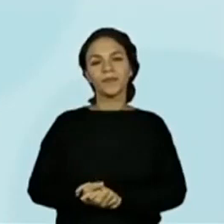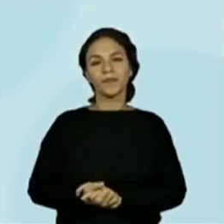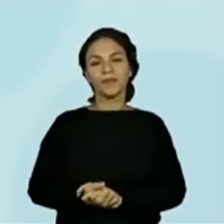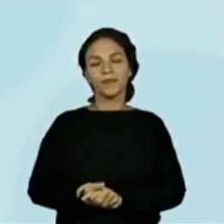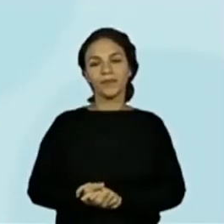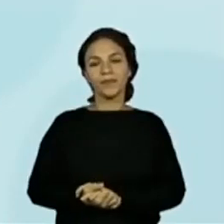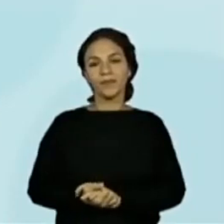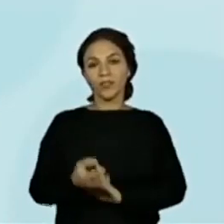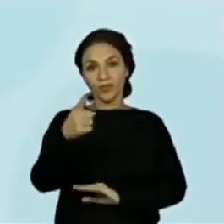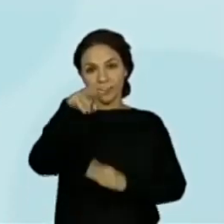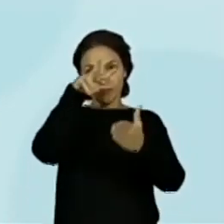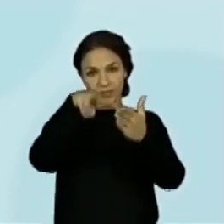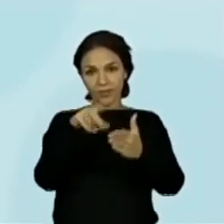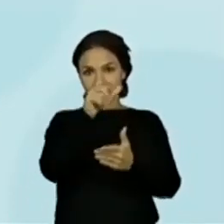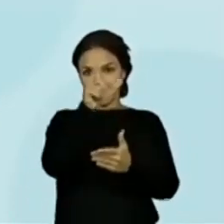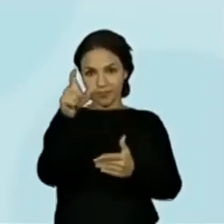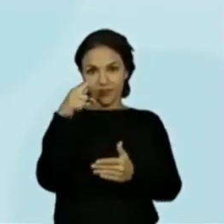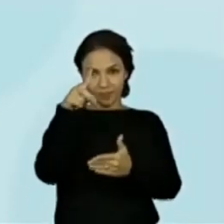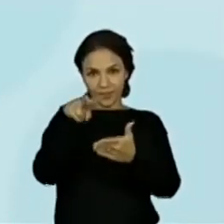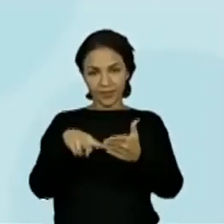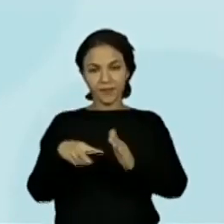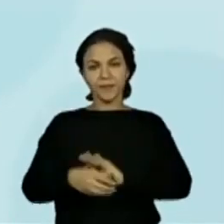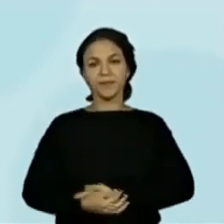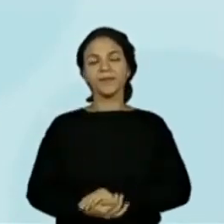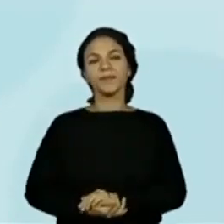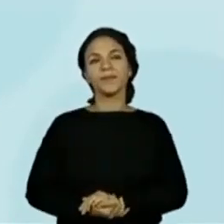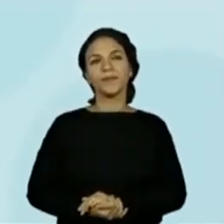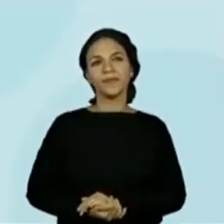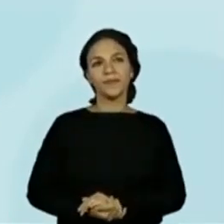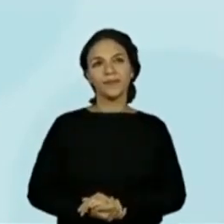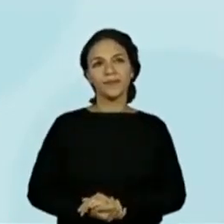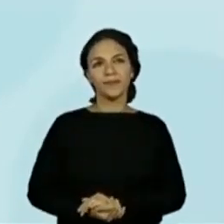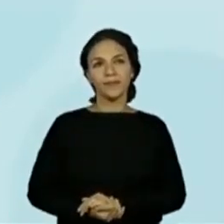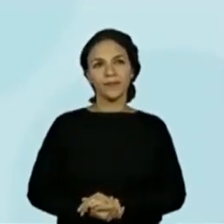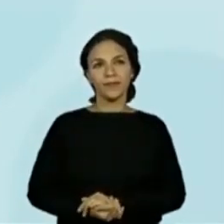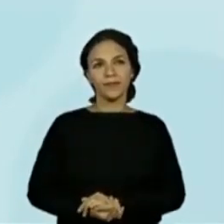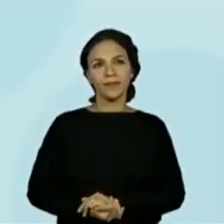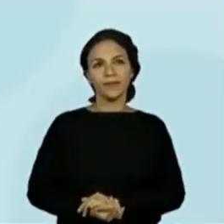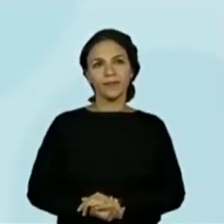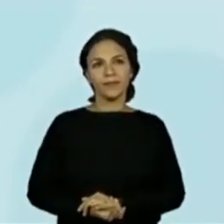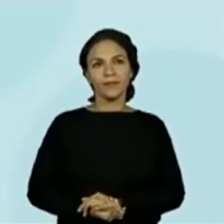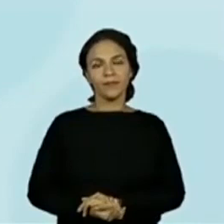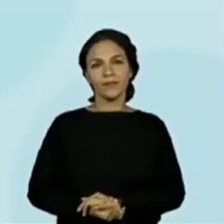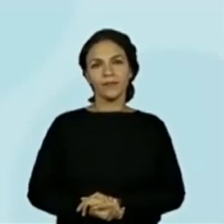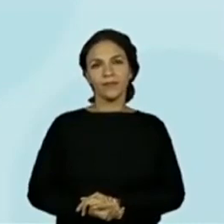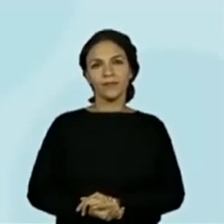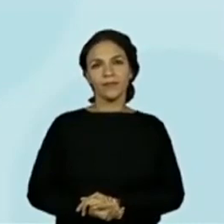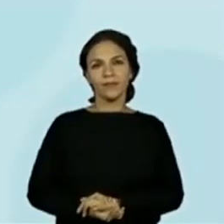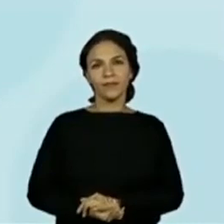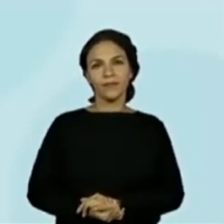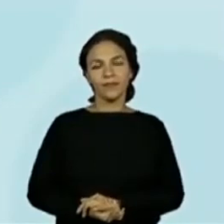Enquanto isso...